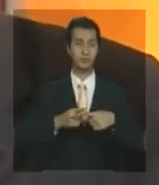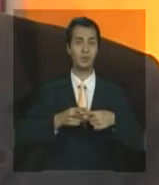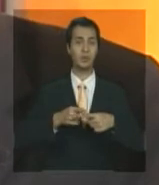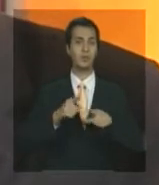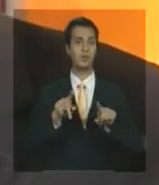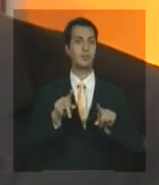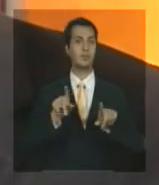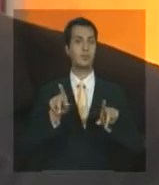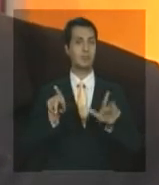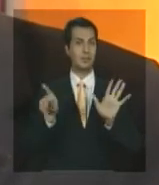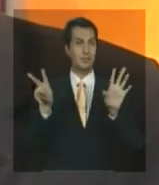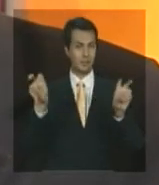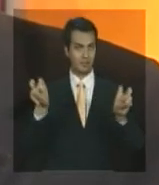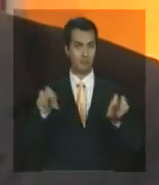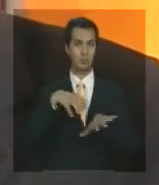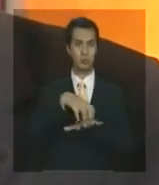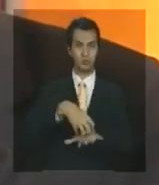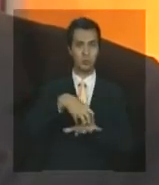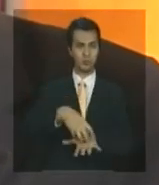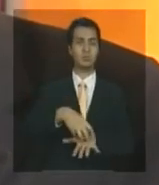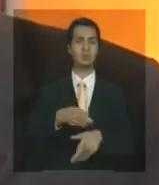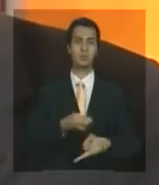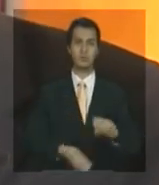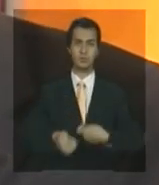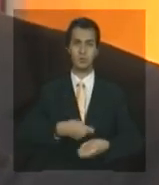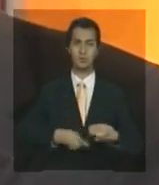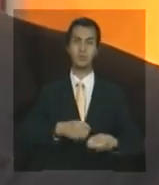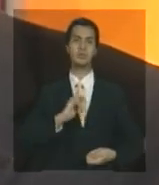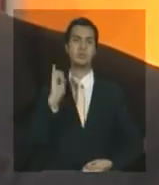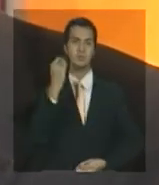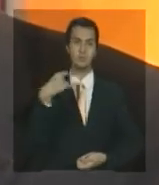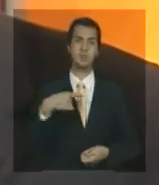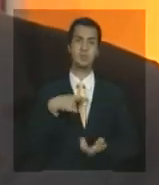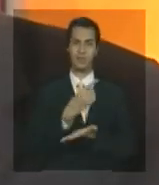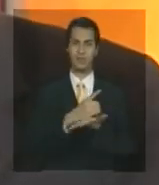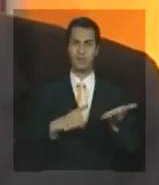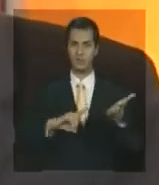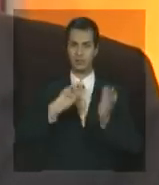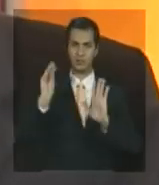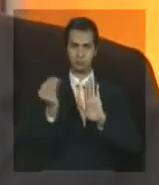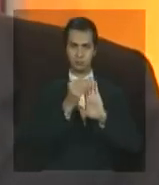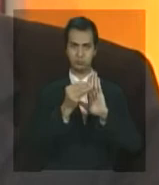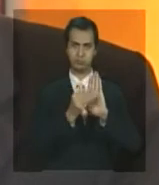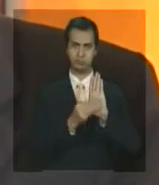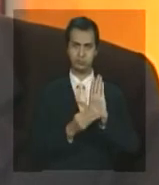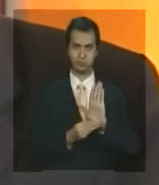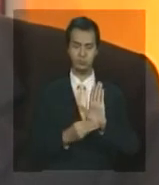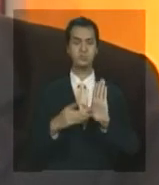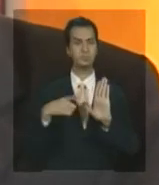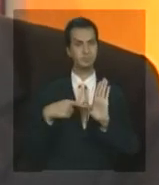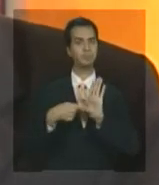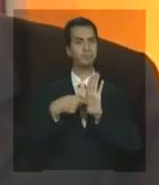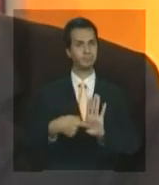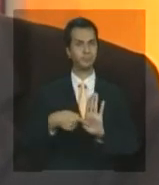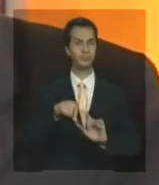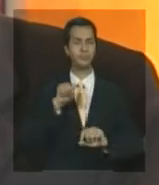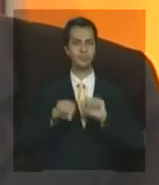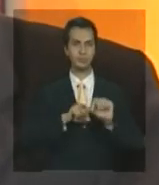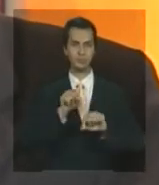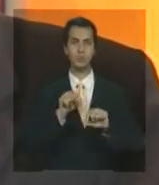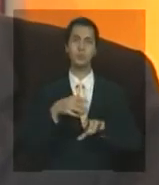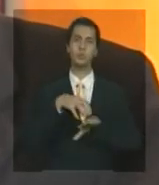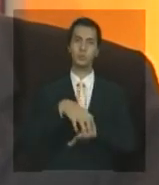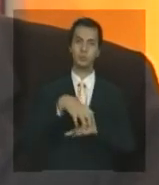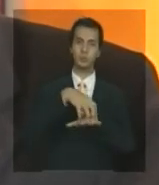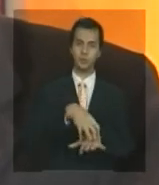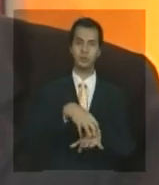turismo como uma atividade econômica constou da declaração final do chefe de Estado, mostrando que tanto o